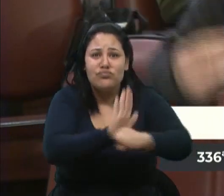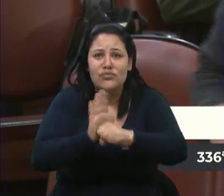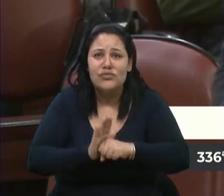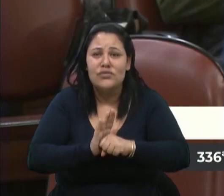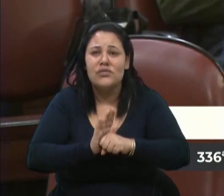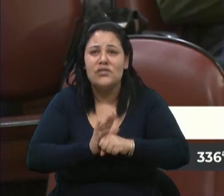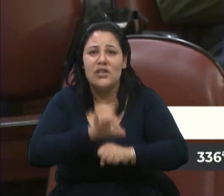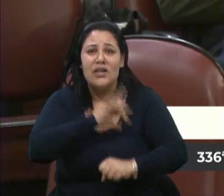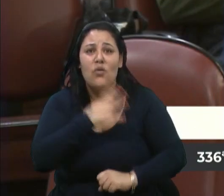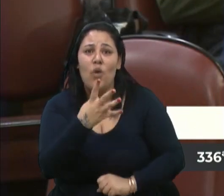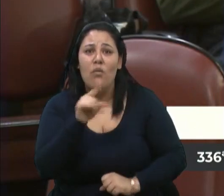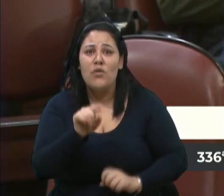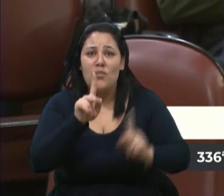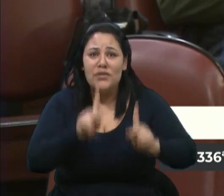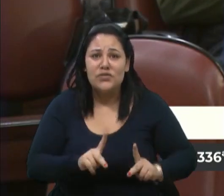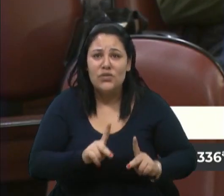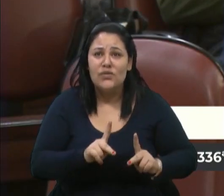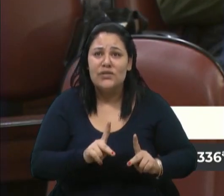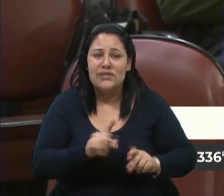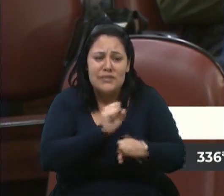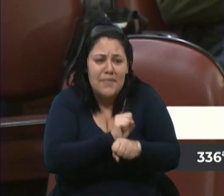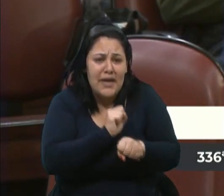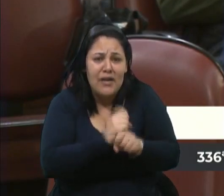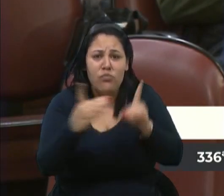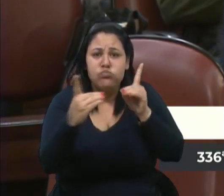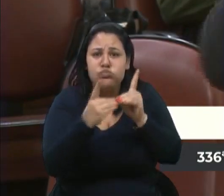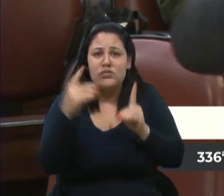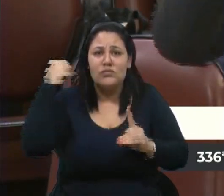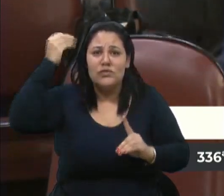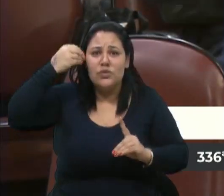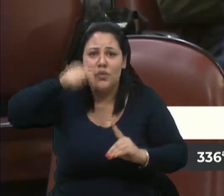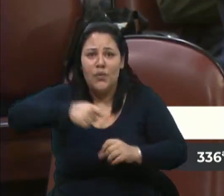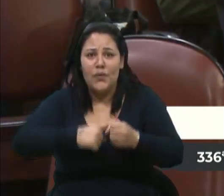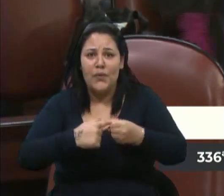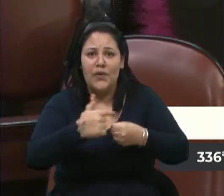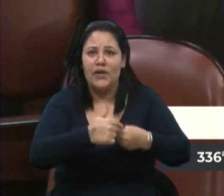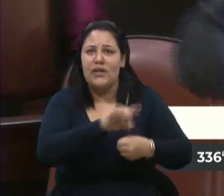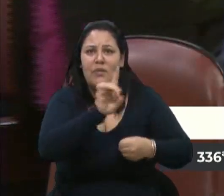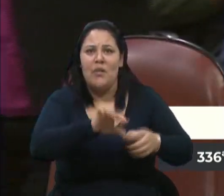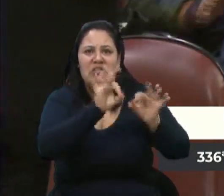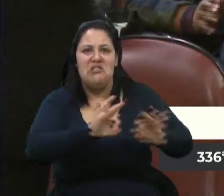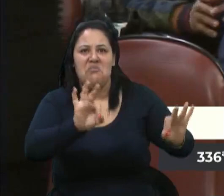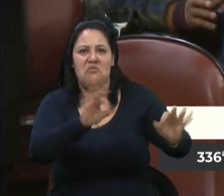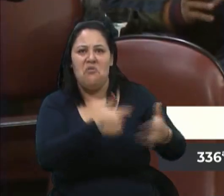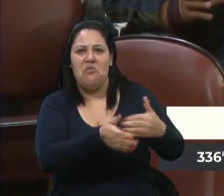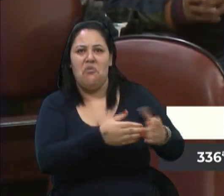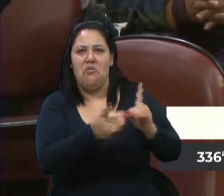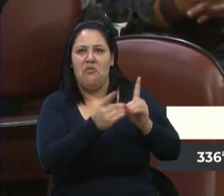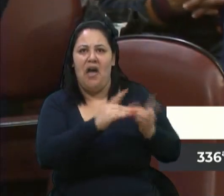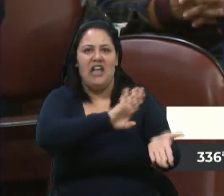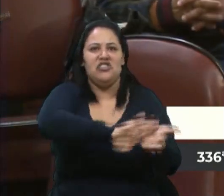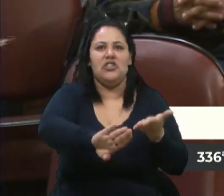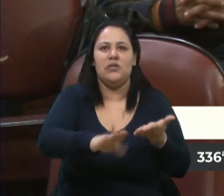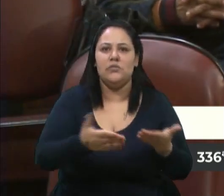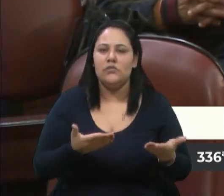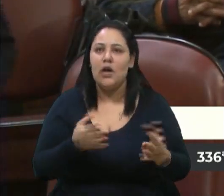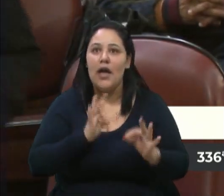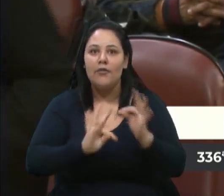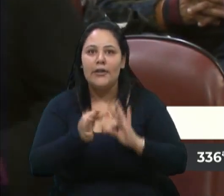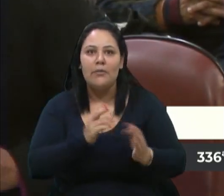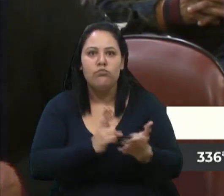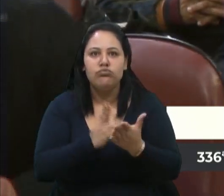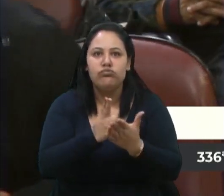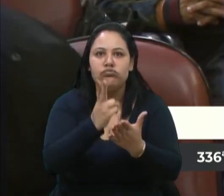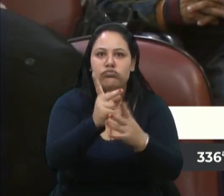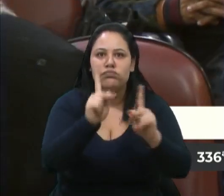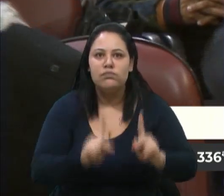4.000 pessoas na lista de espera para serviço psicológico na nossa cidade. E não é uma simples consulta e dizer, ó, tiramos da lista de espera. É um tratamento efetivo